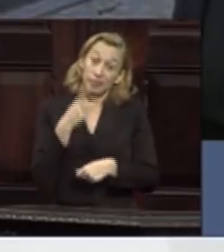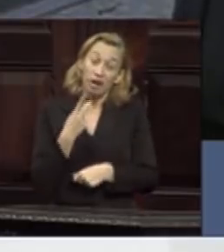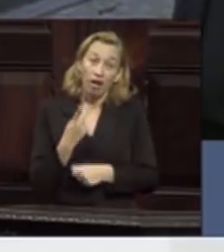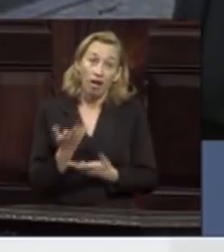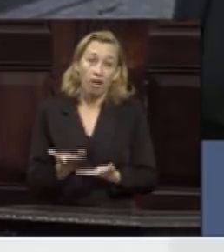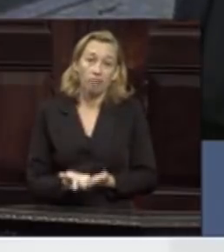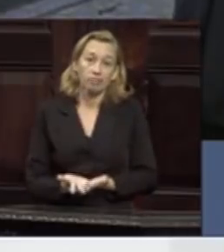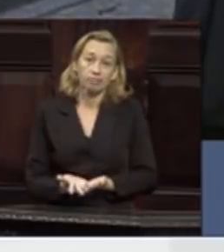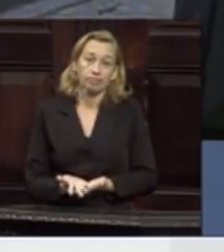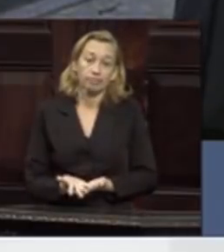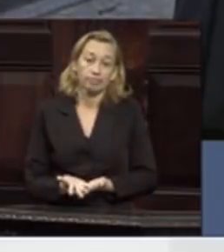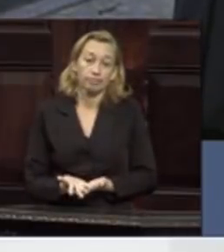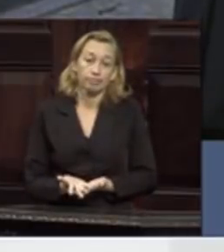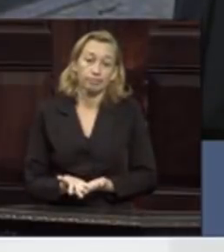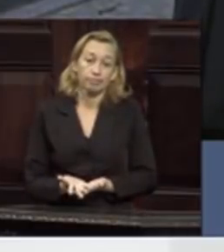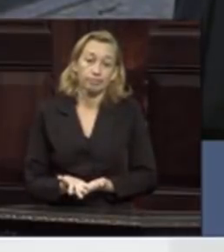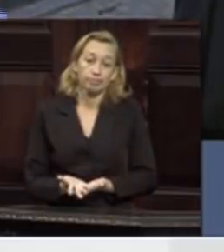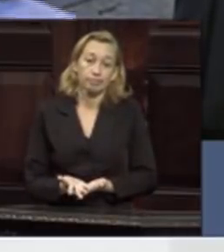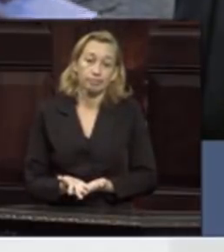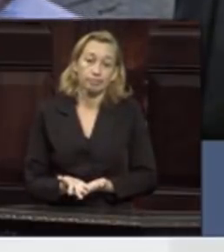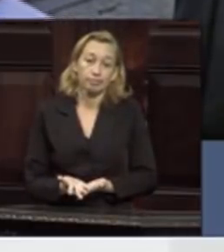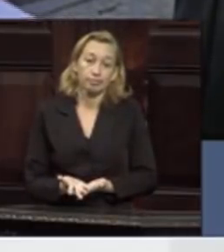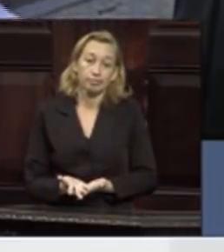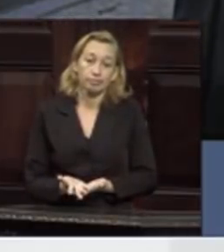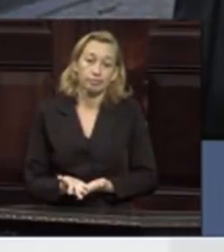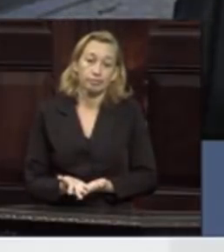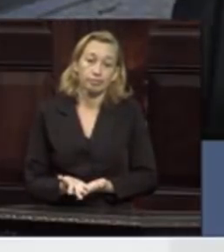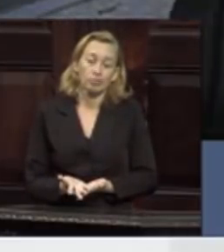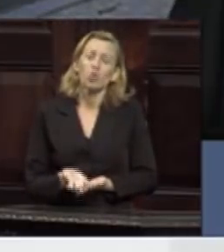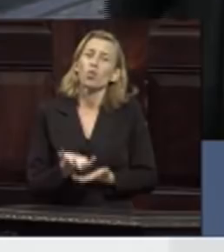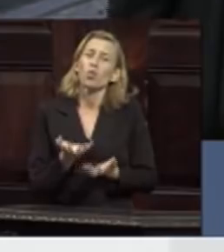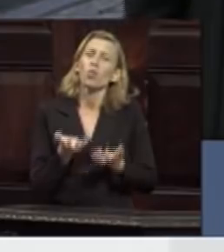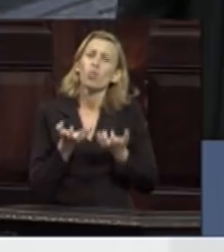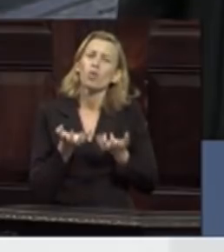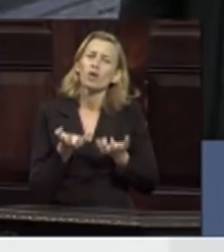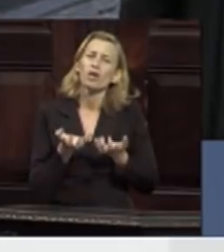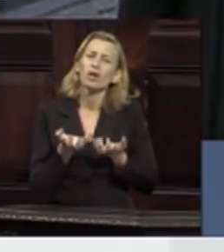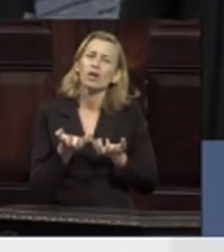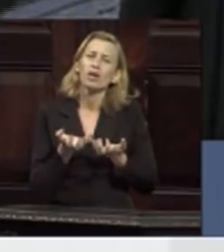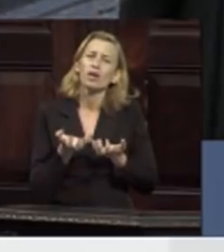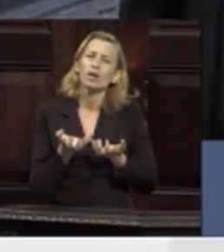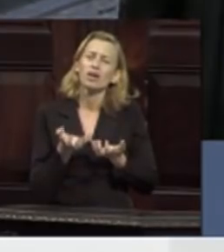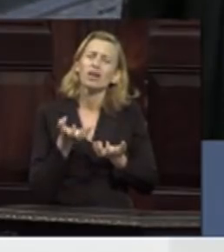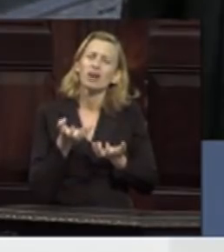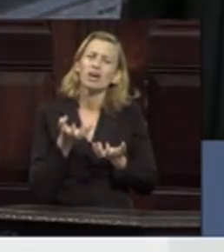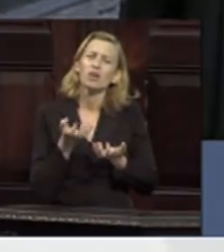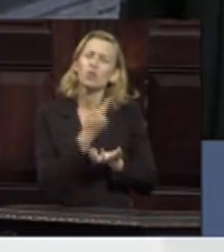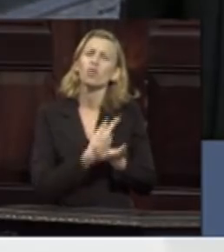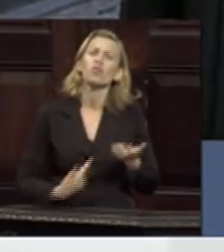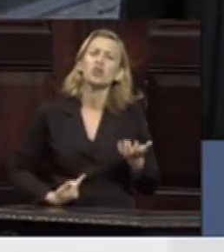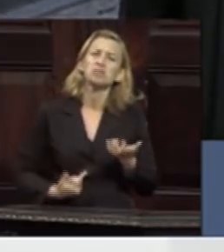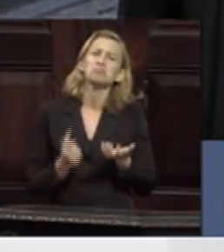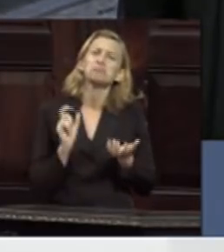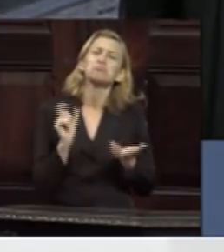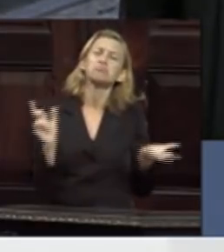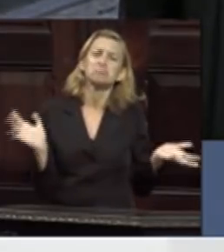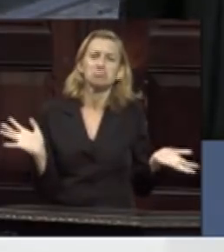afinal de contas, o que o governo vai propor? Pode o governo